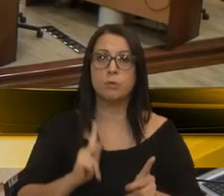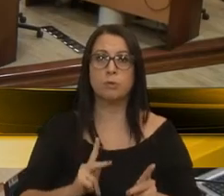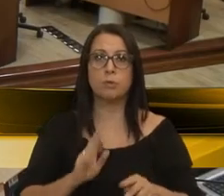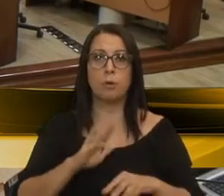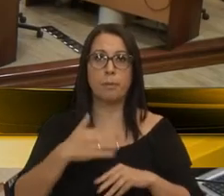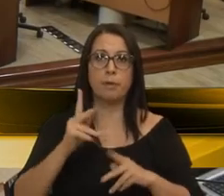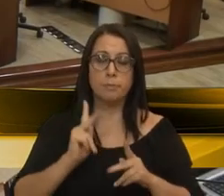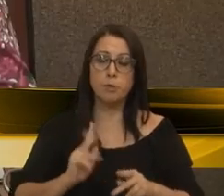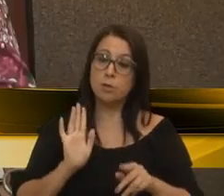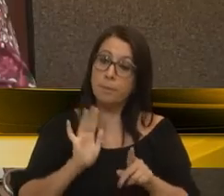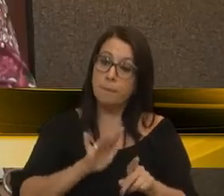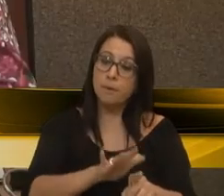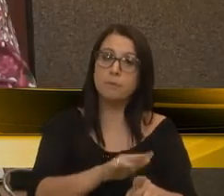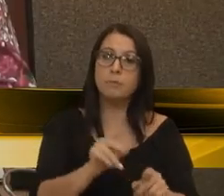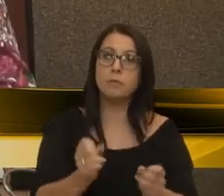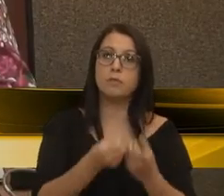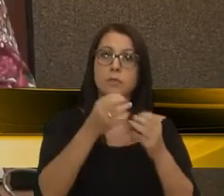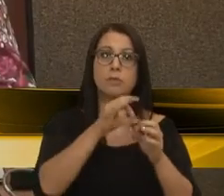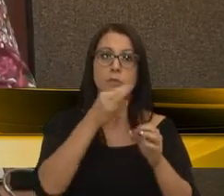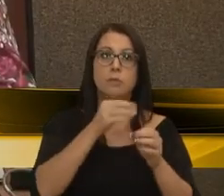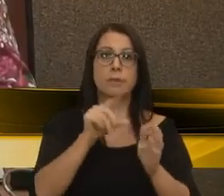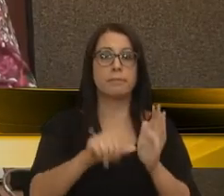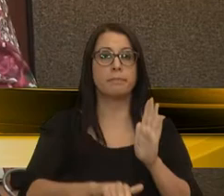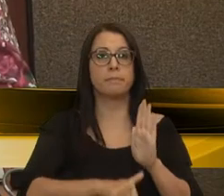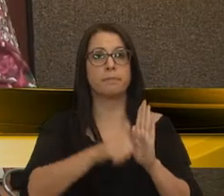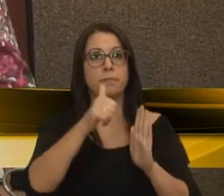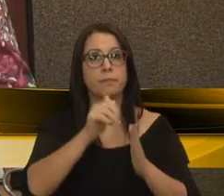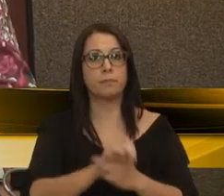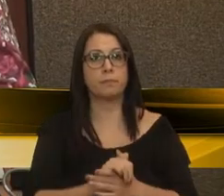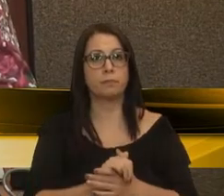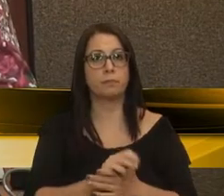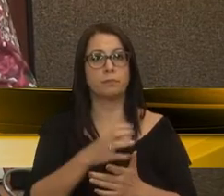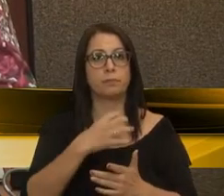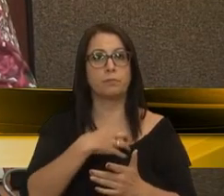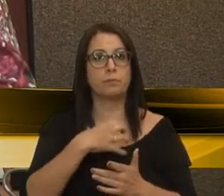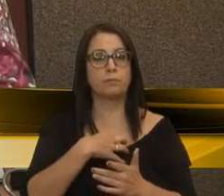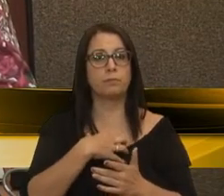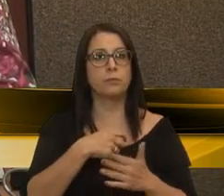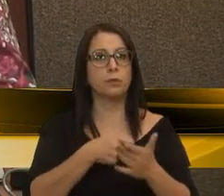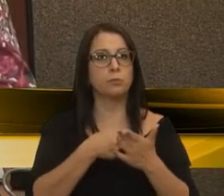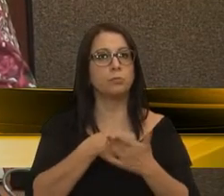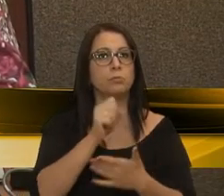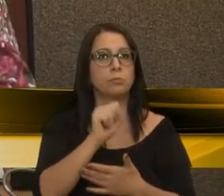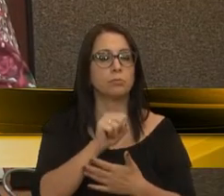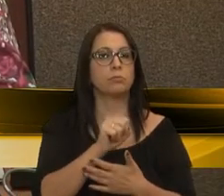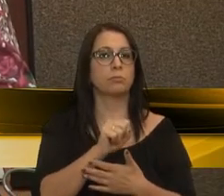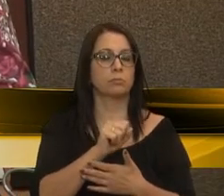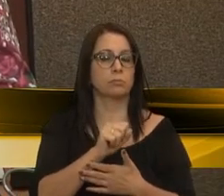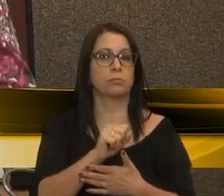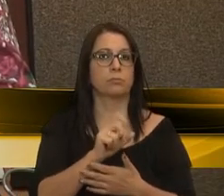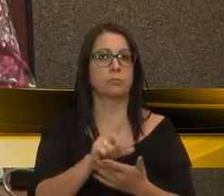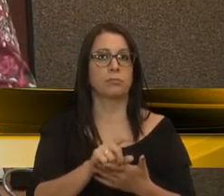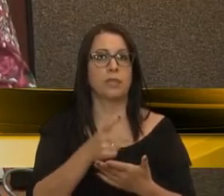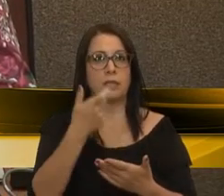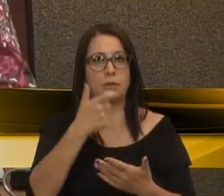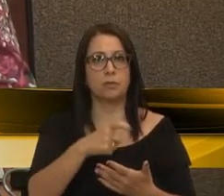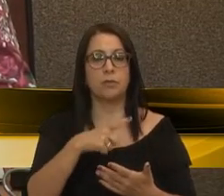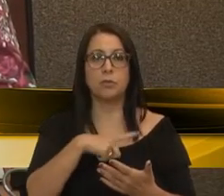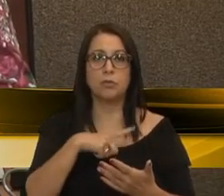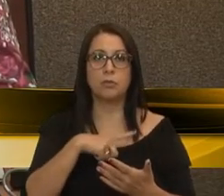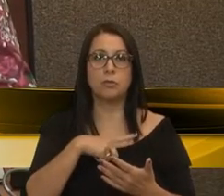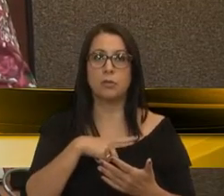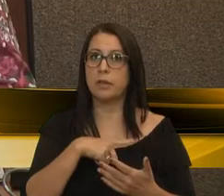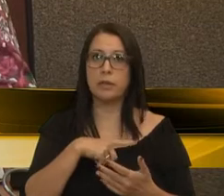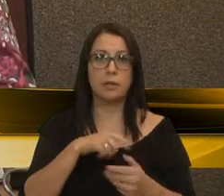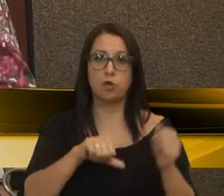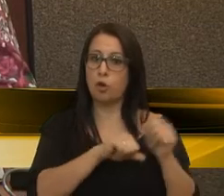mais pessoas participando da festa da uva, melhor. Dessa forma, estaremos cobrando, sim, providências, e acho que tem que ser